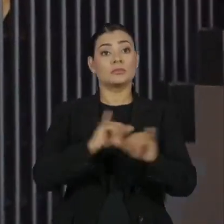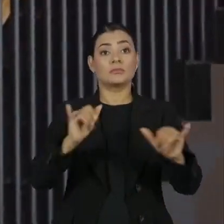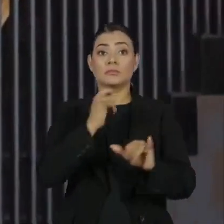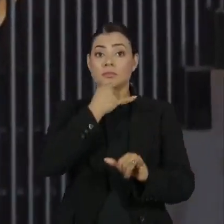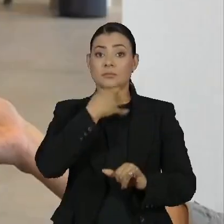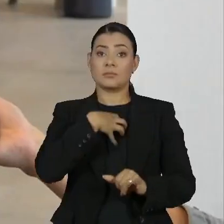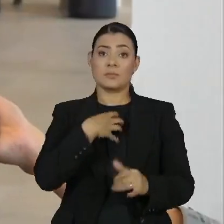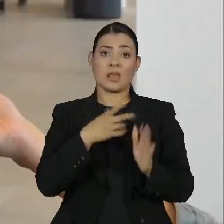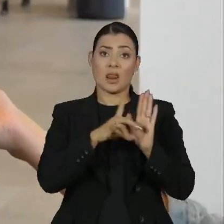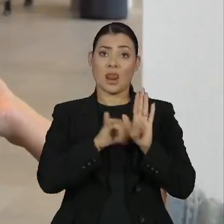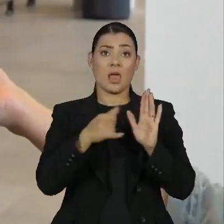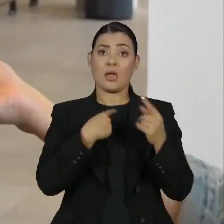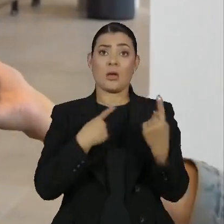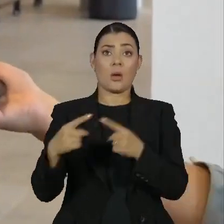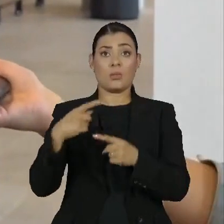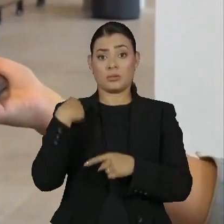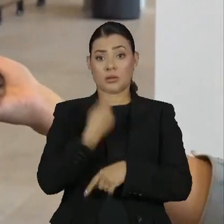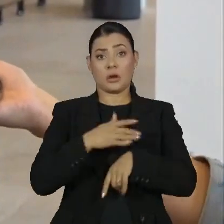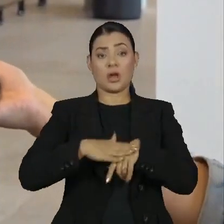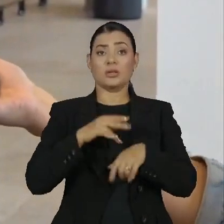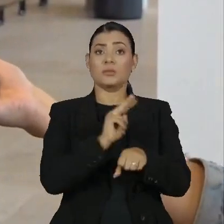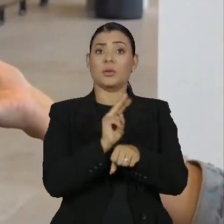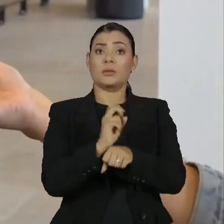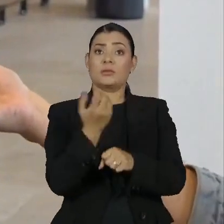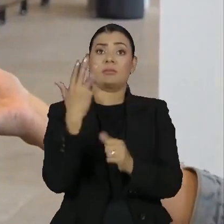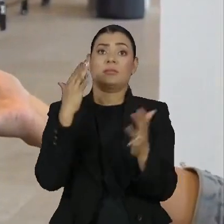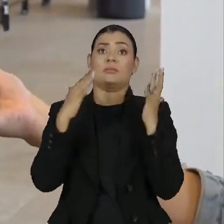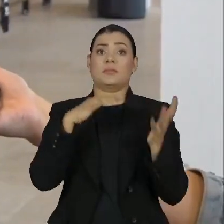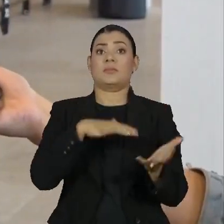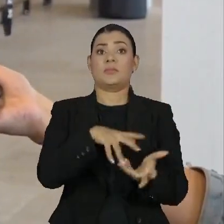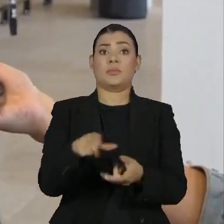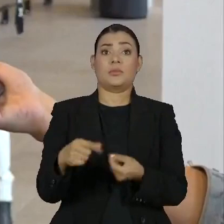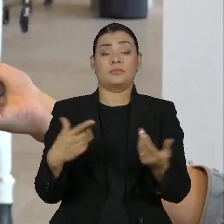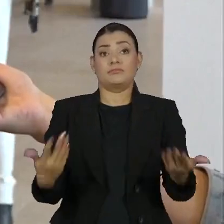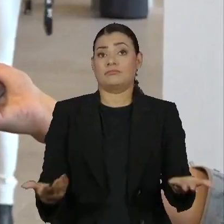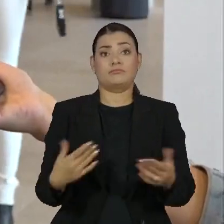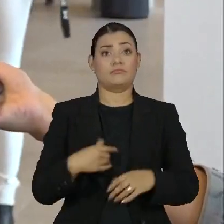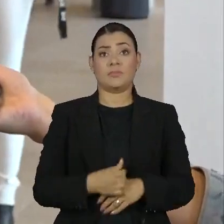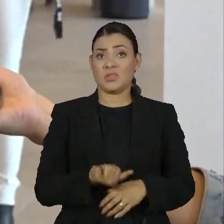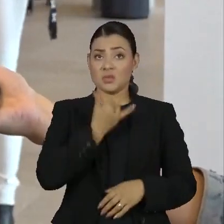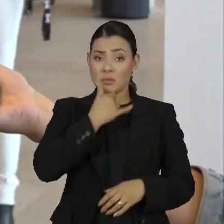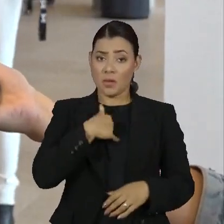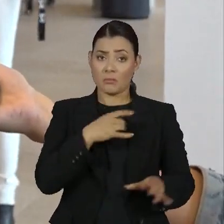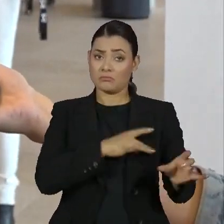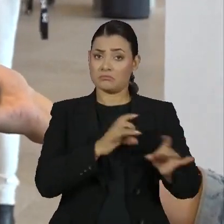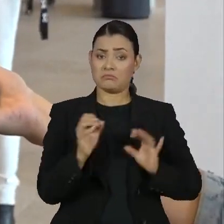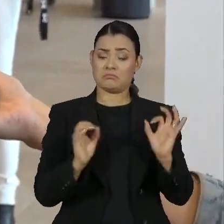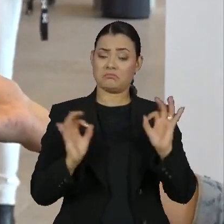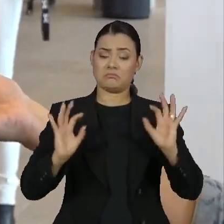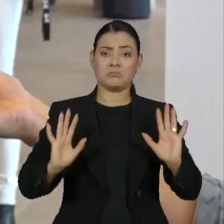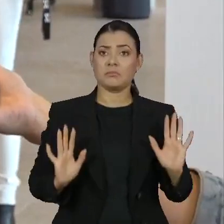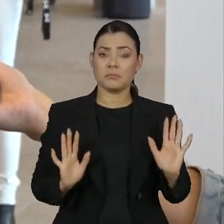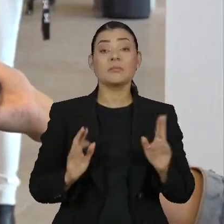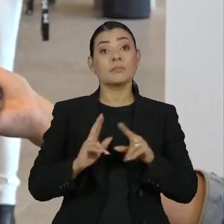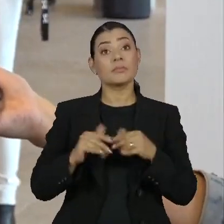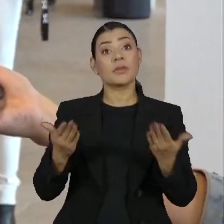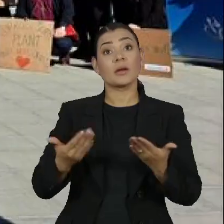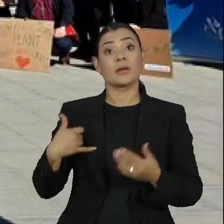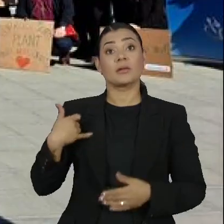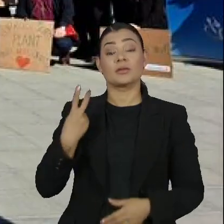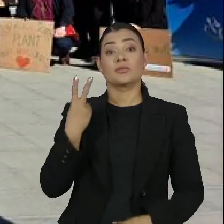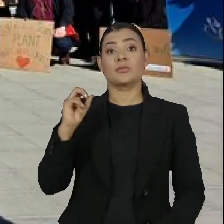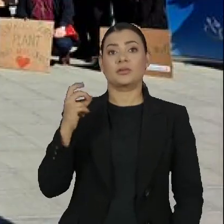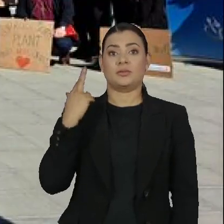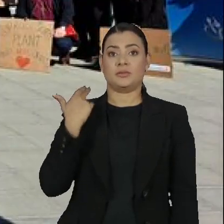lamenta que a lei seja contra quem defende a preservação do planeta e que isso não vai intimidar greta Thunder tem hoje 20 anos